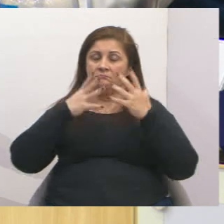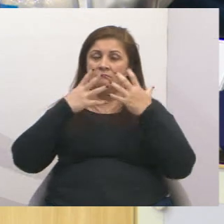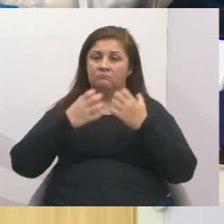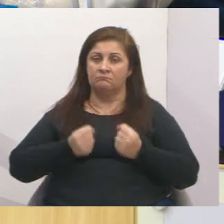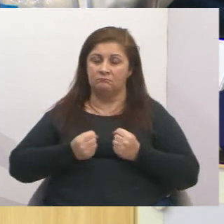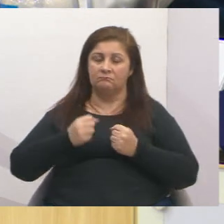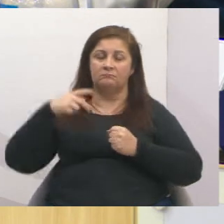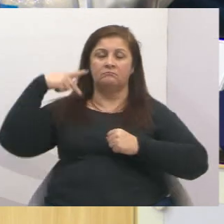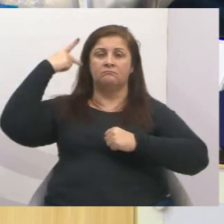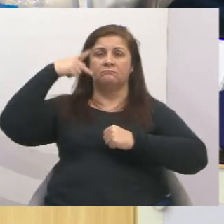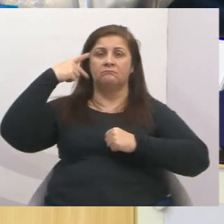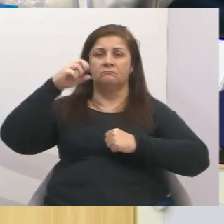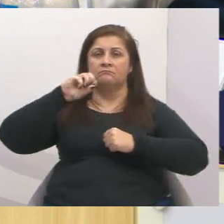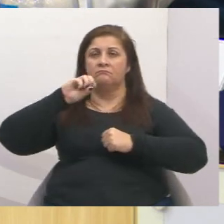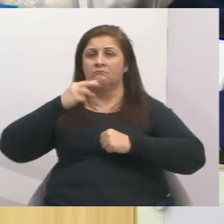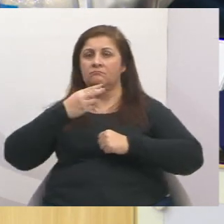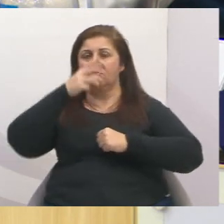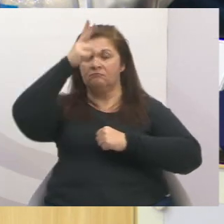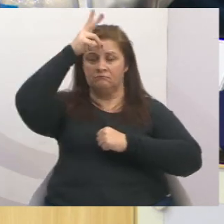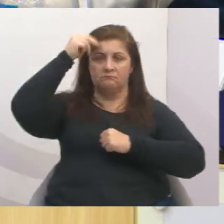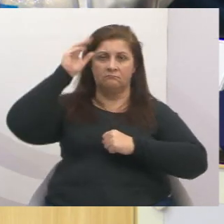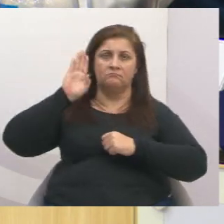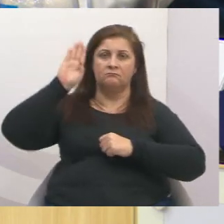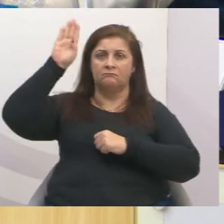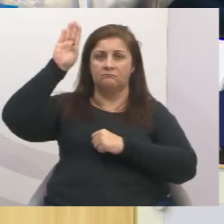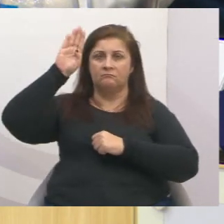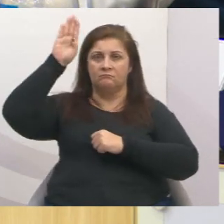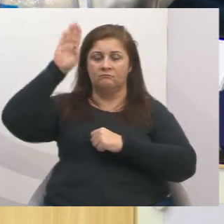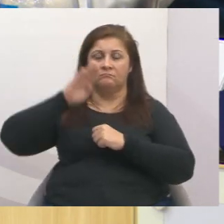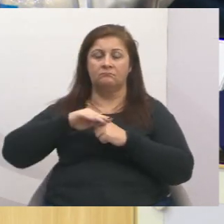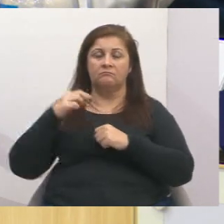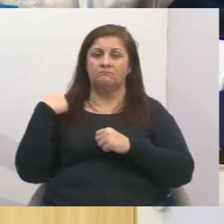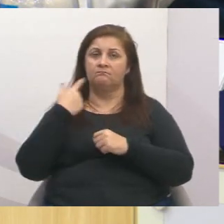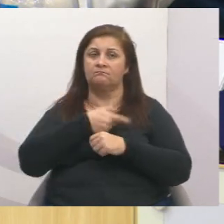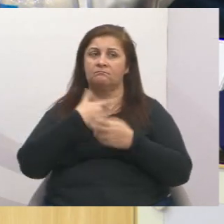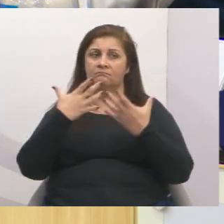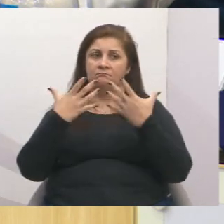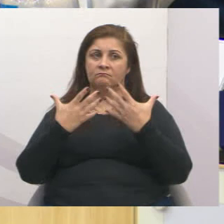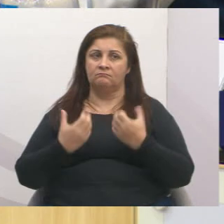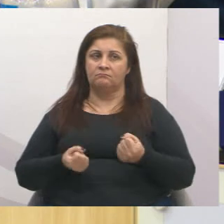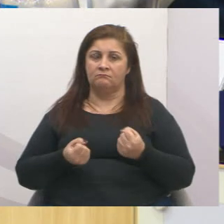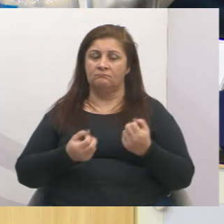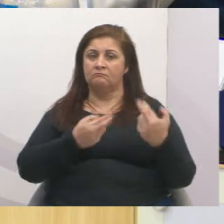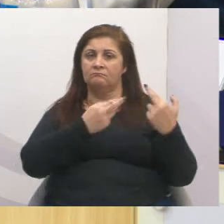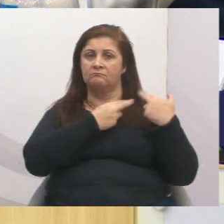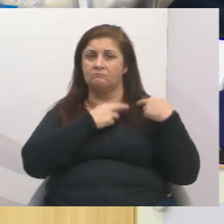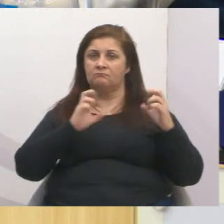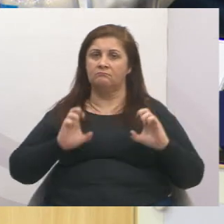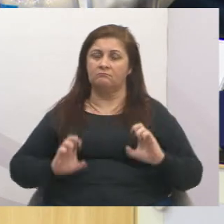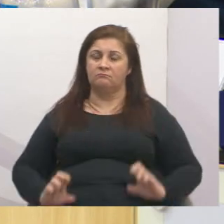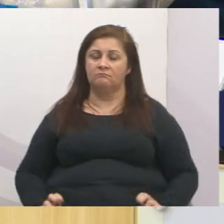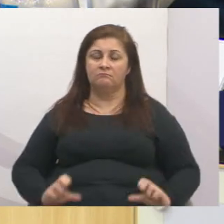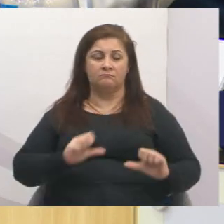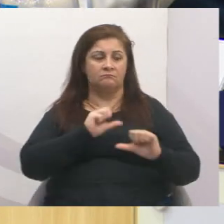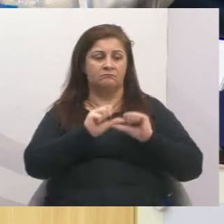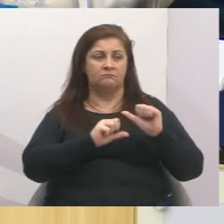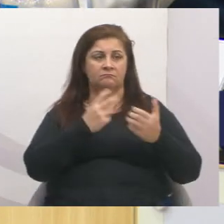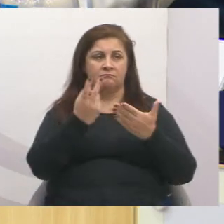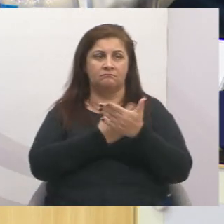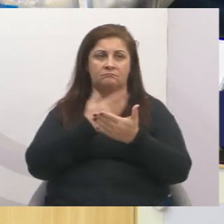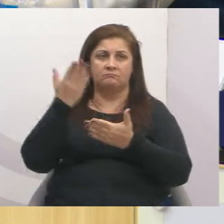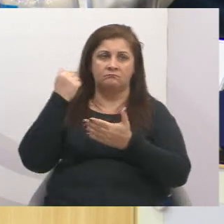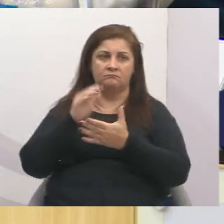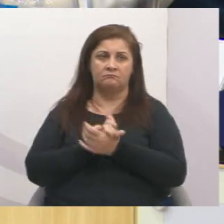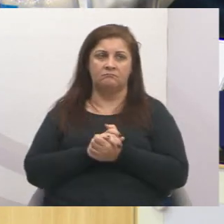sermos vereadores, nós aceitamos implicitamente o dever ético de corrigir os erros do passado.